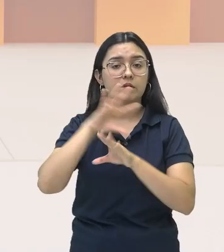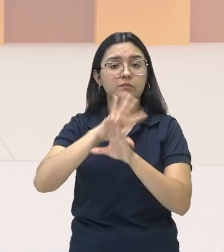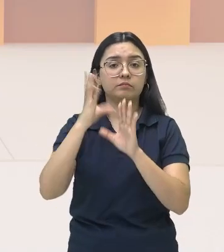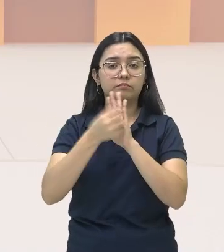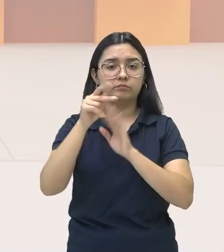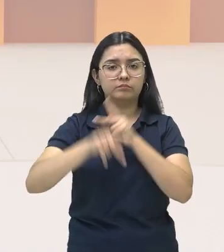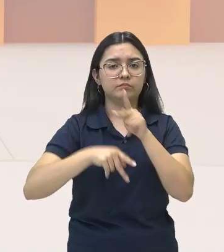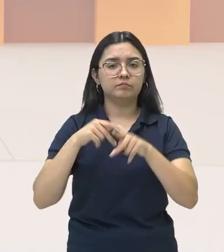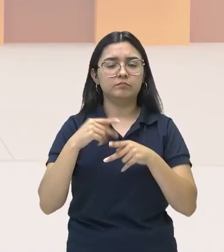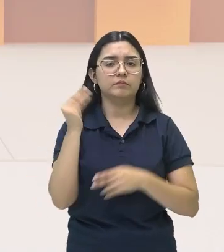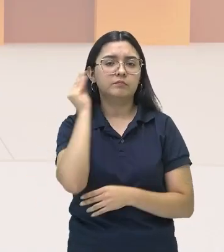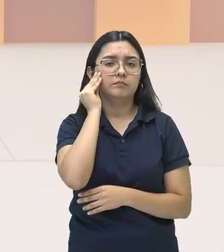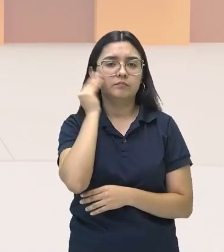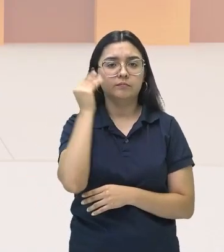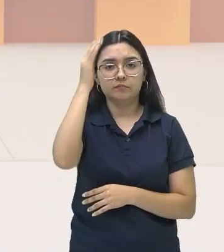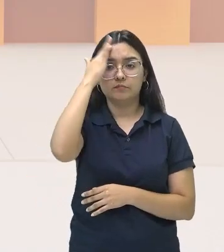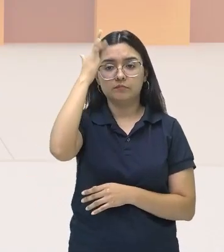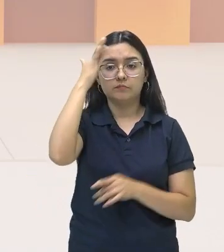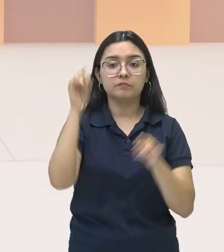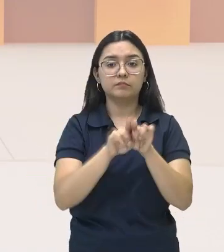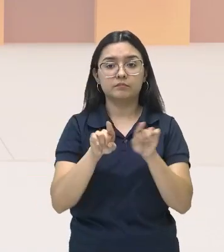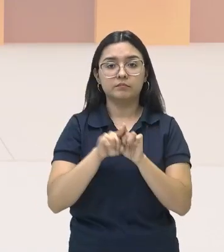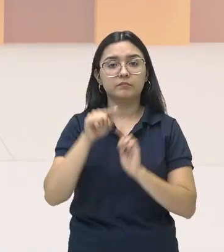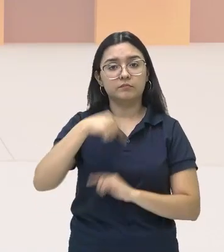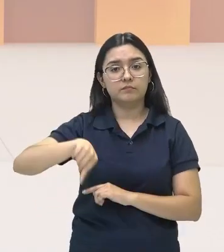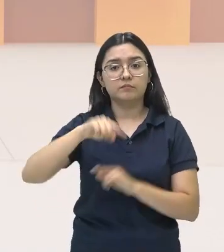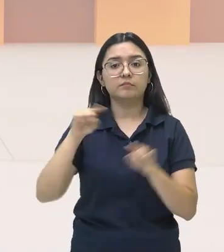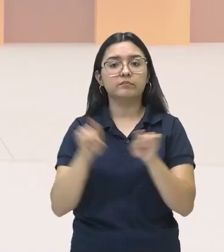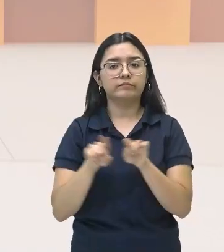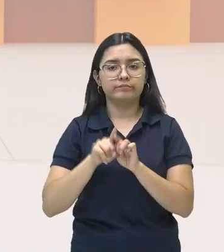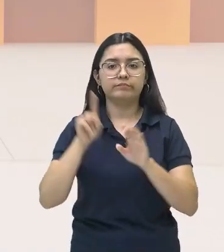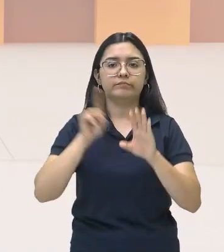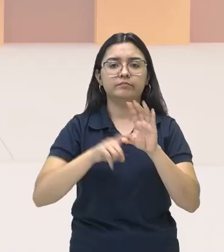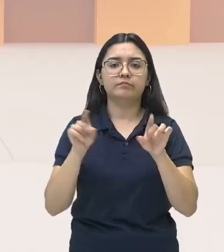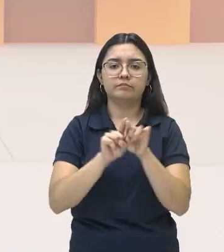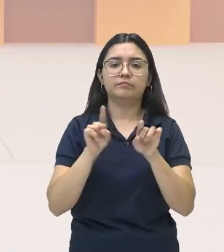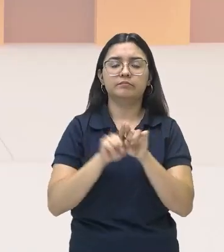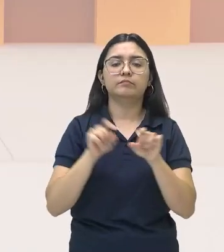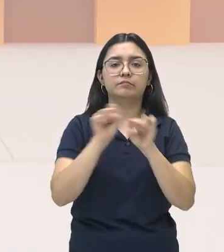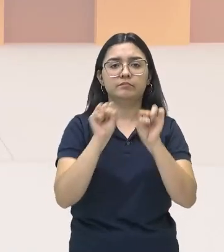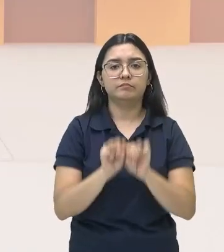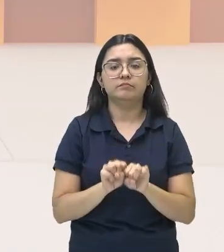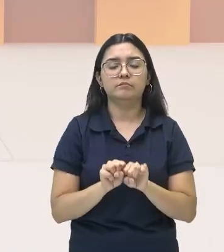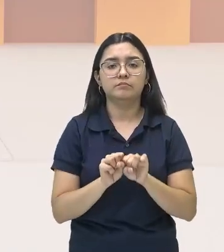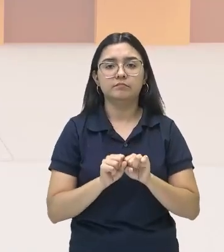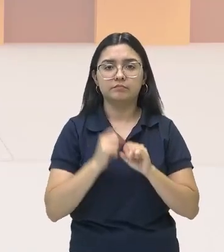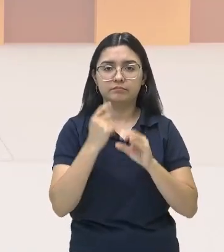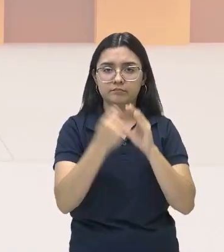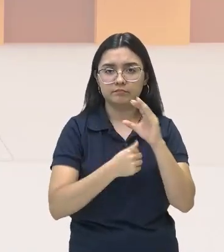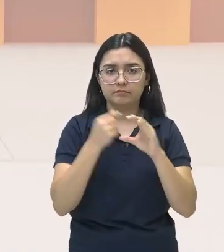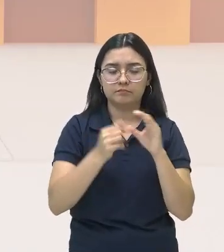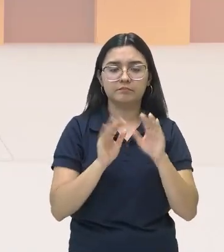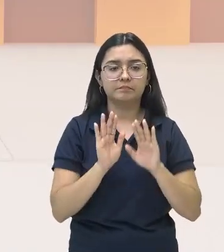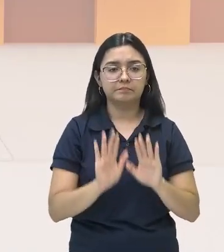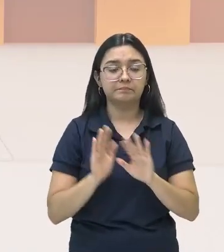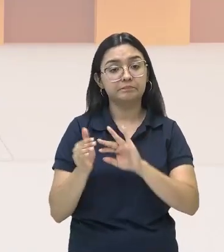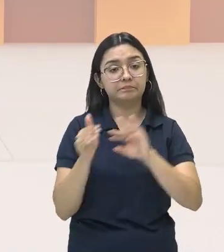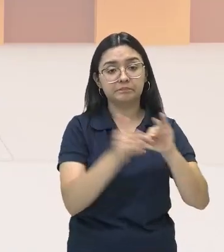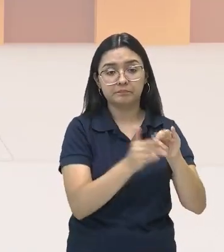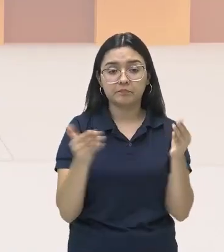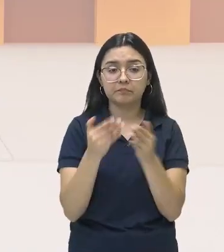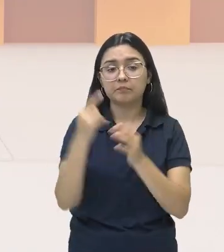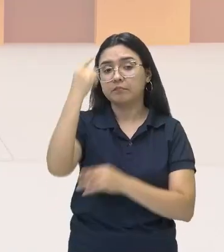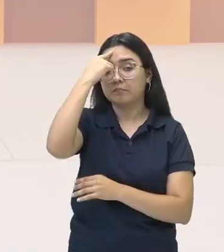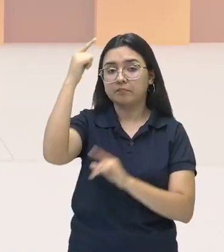tentando fazer essa reflexão aqui, que eles também se alienam e são alienados dentro do sistema capitalista. Agora vamos pensar o